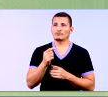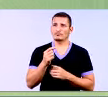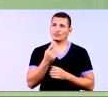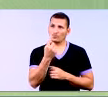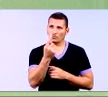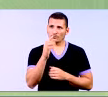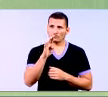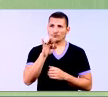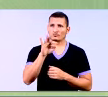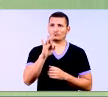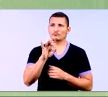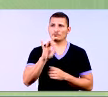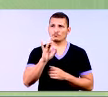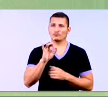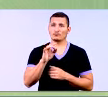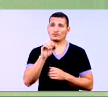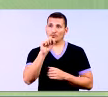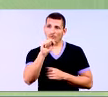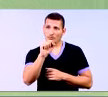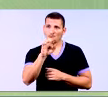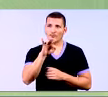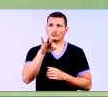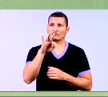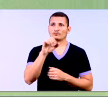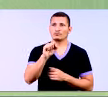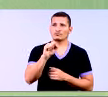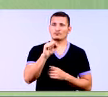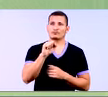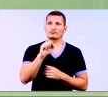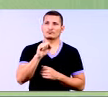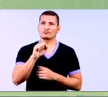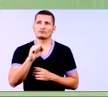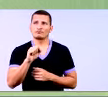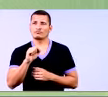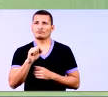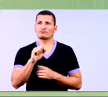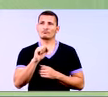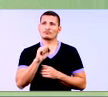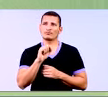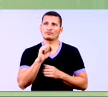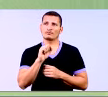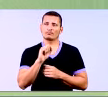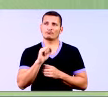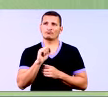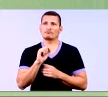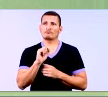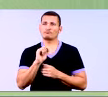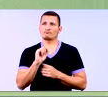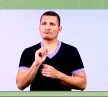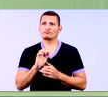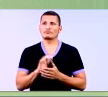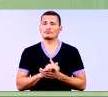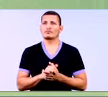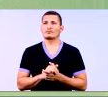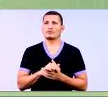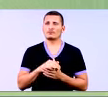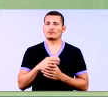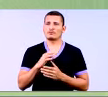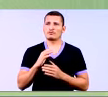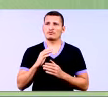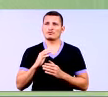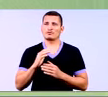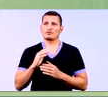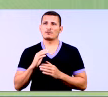levando mais, estou levando 8 bits. Então com isso, sem mexer no clock do processador interno, eu estou aumentando o desempenho e a velocidade.